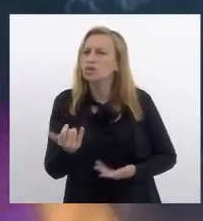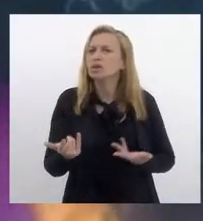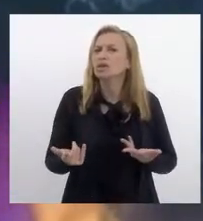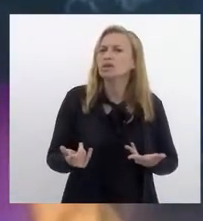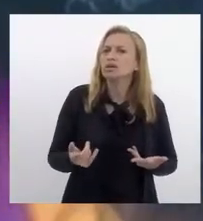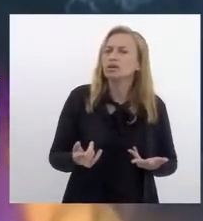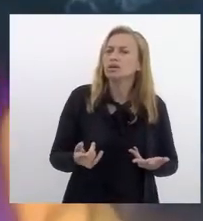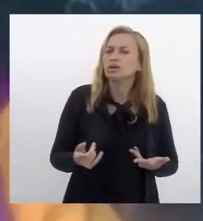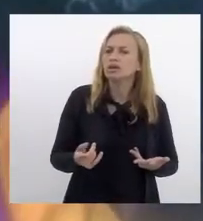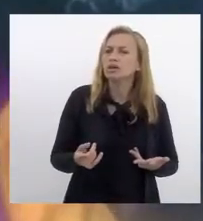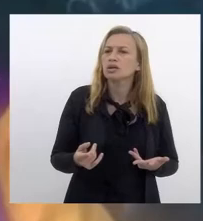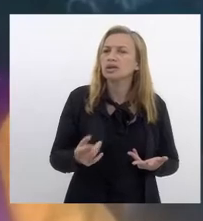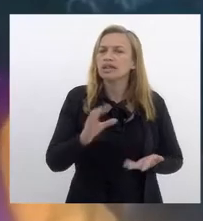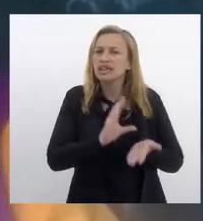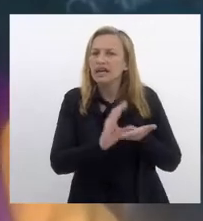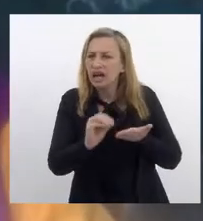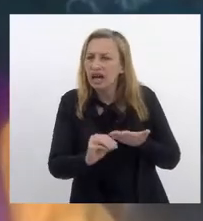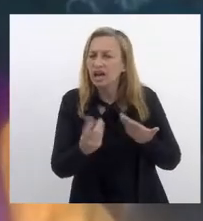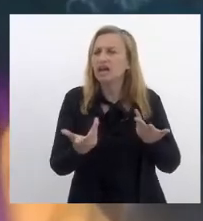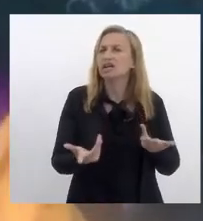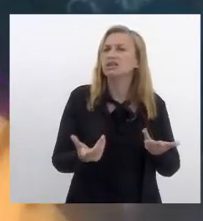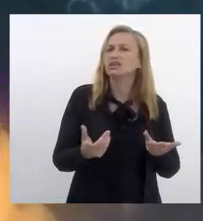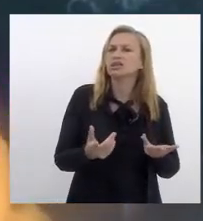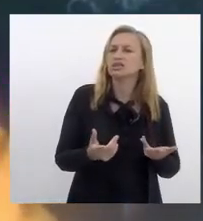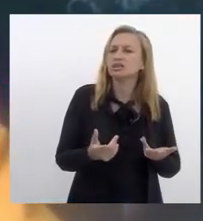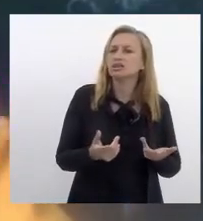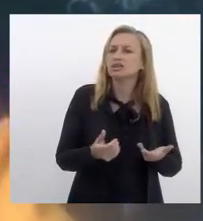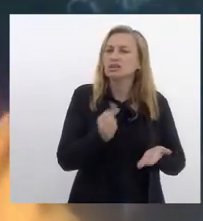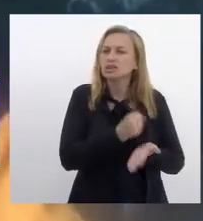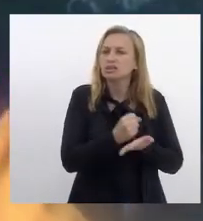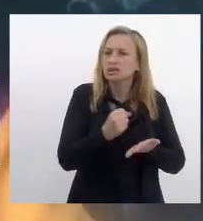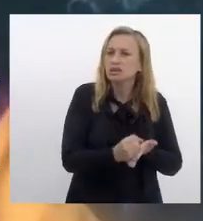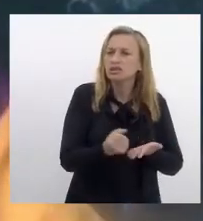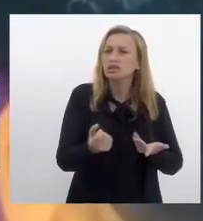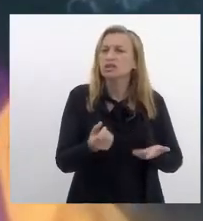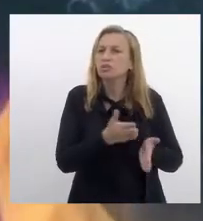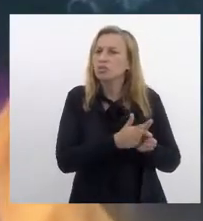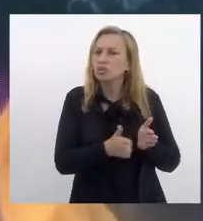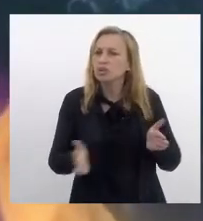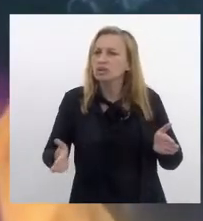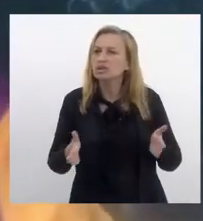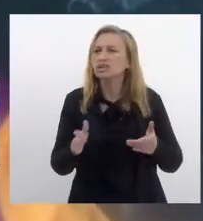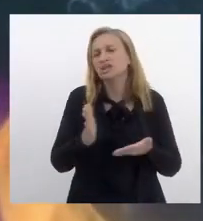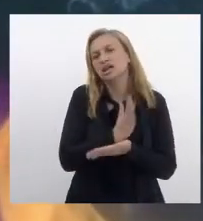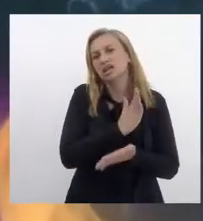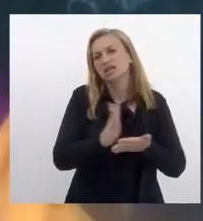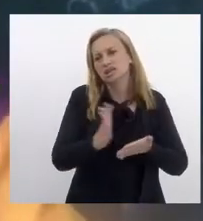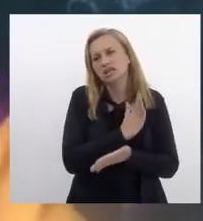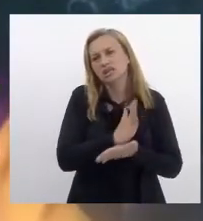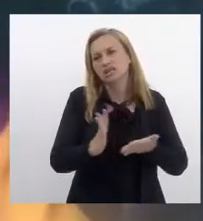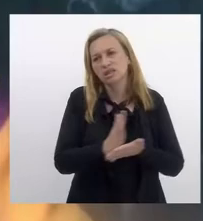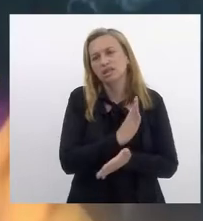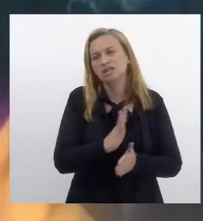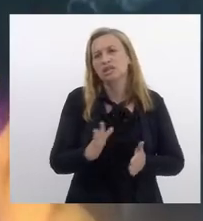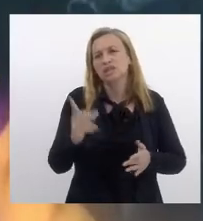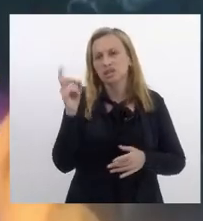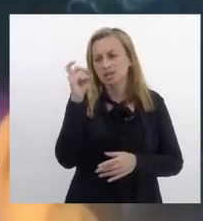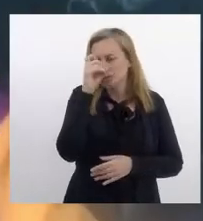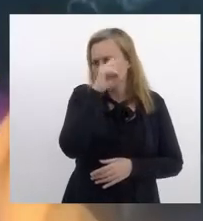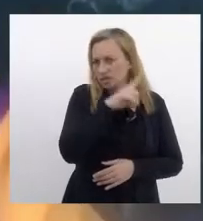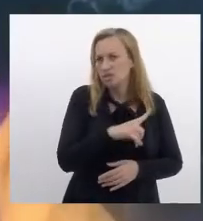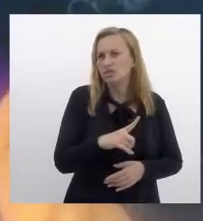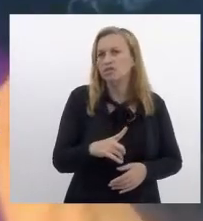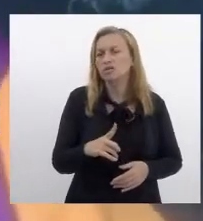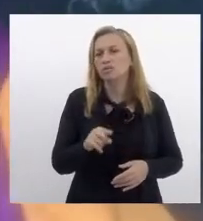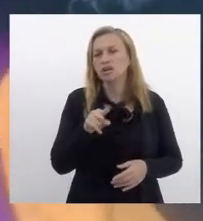a perição em atas, né, atas registradas em cartórios, são processos que muitas vezes burocratizam para